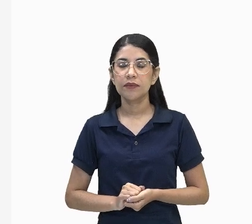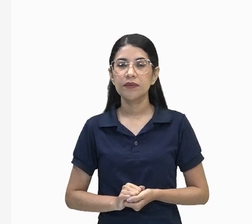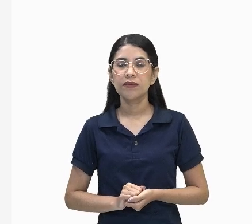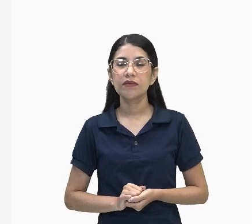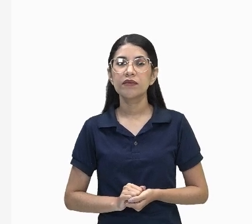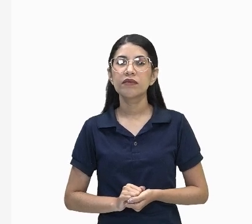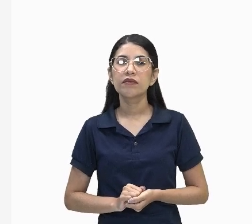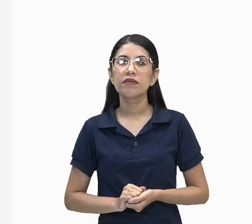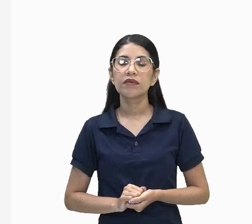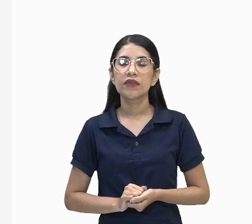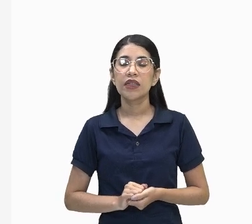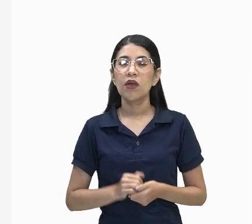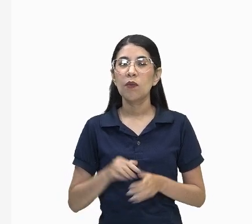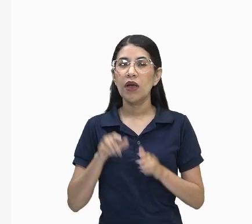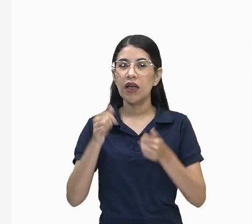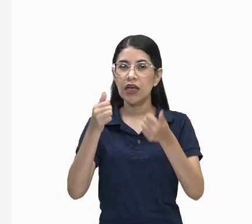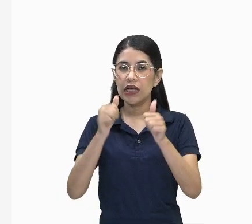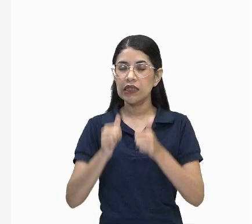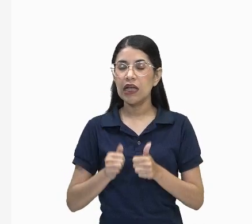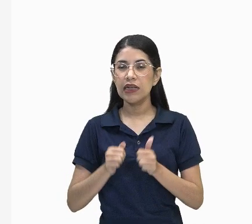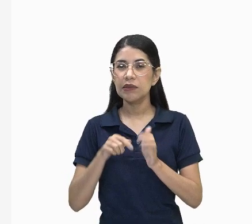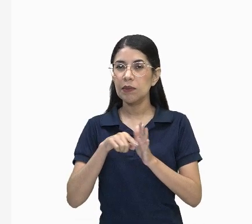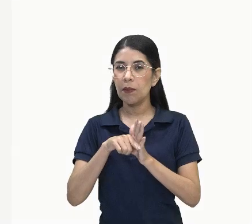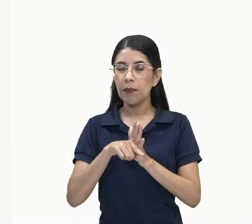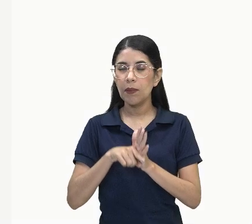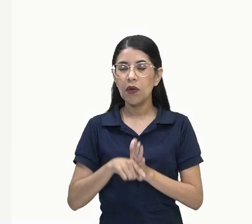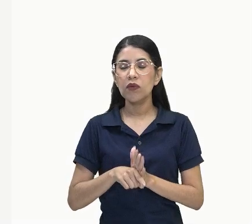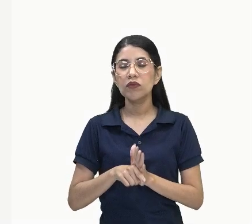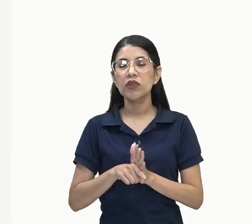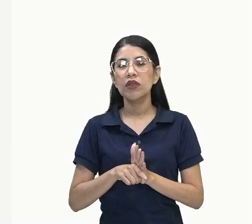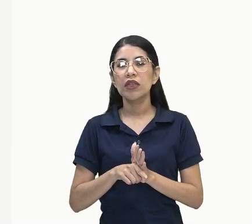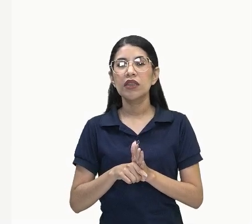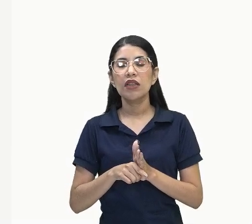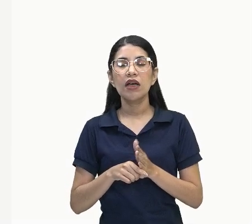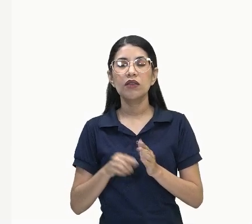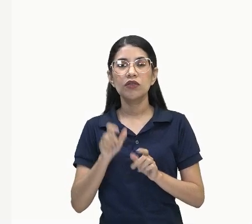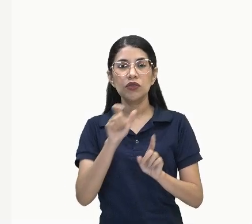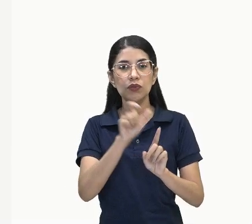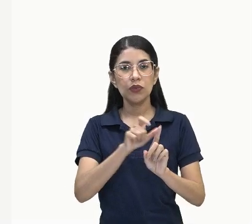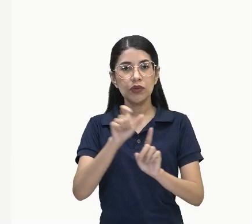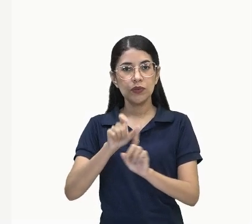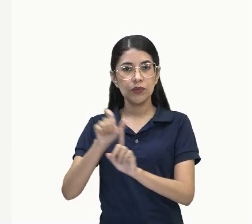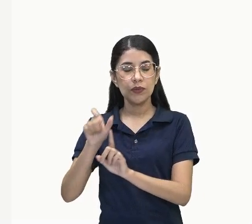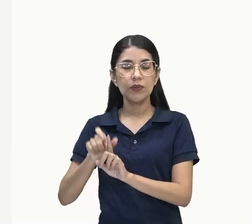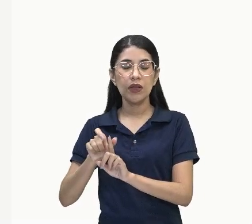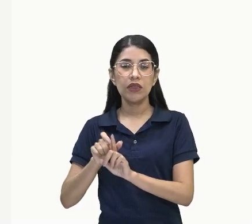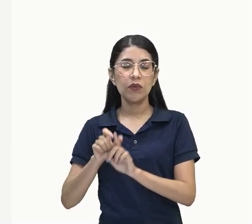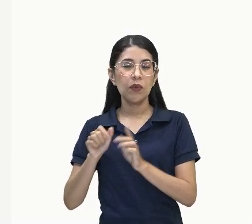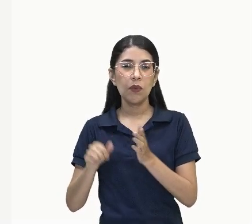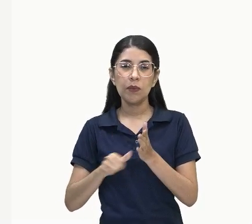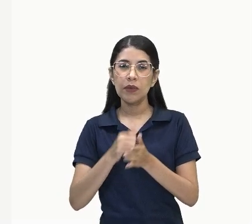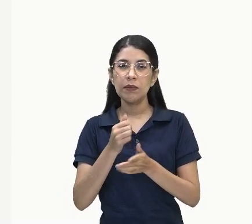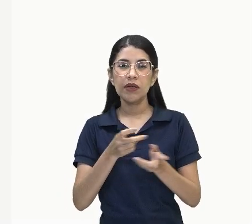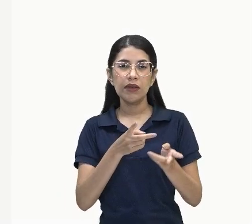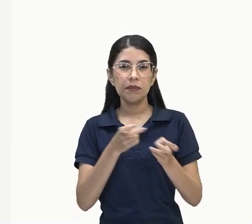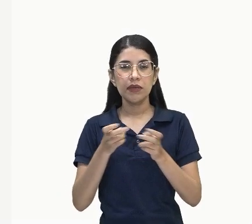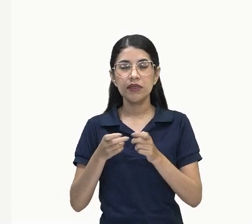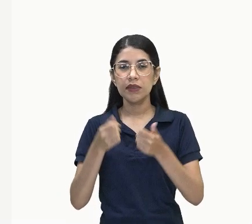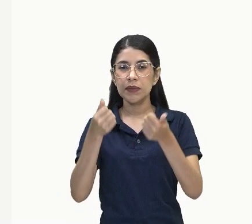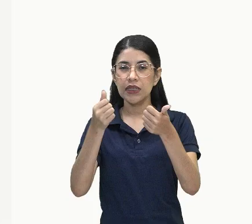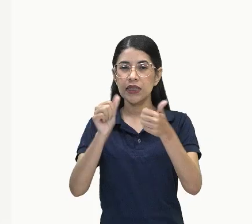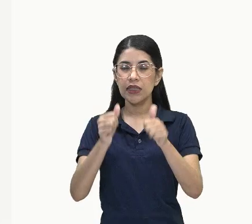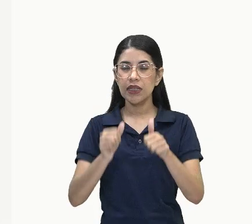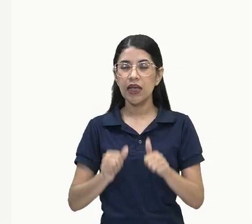psicológica profunda dos personagens. Então, como primeira característica, você observa a análise